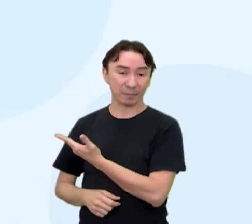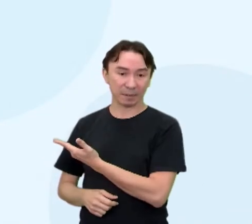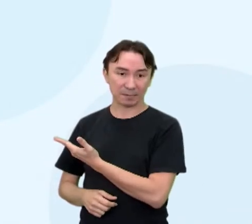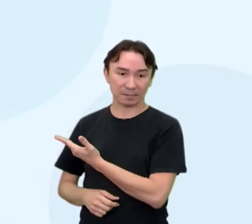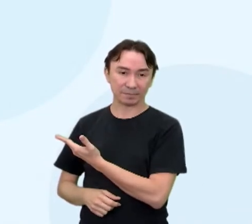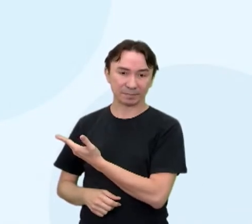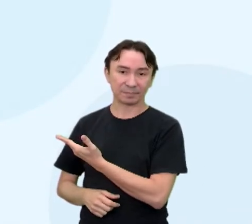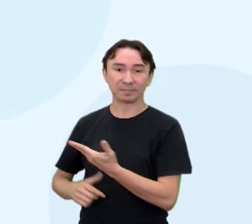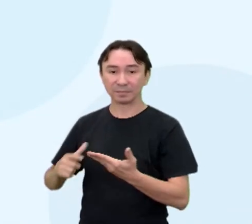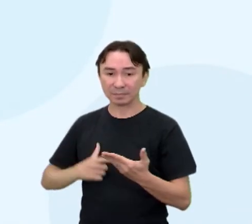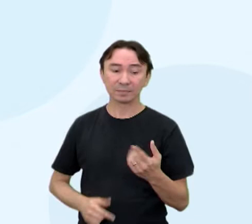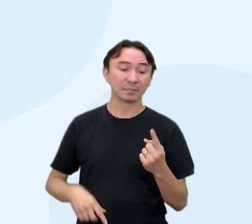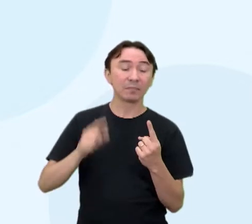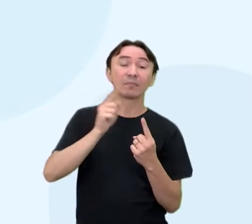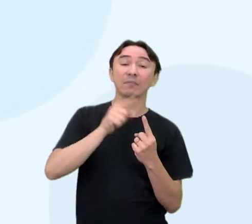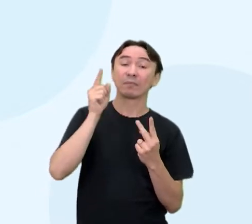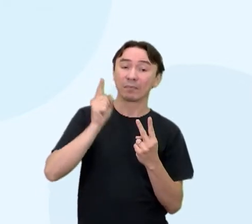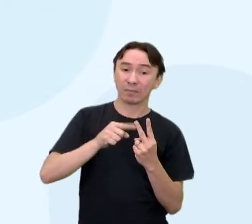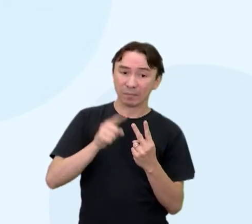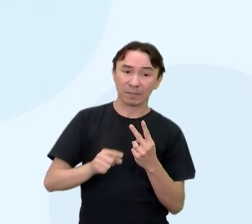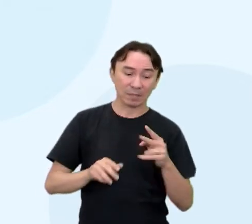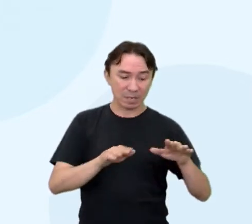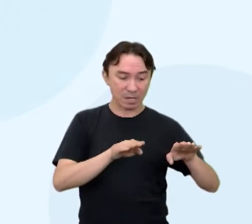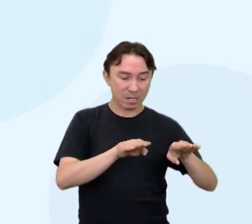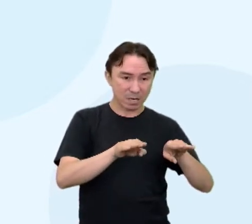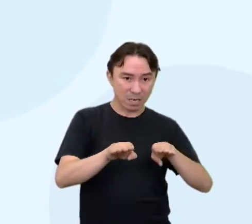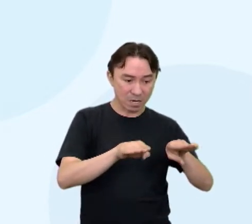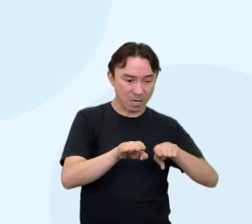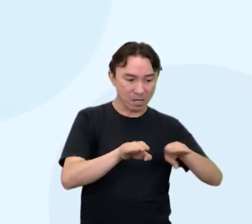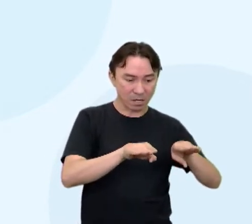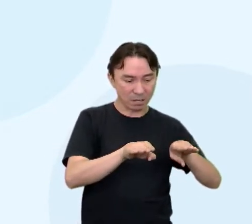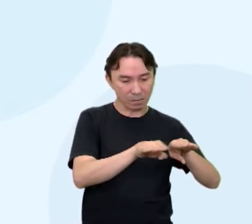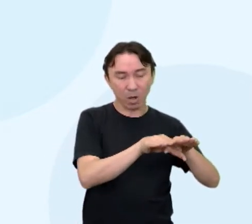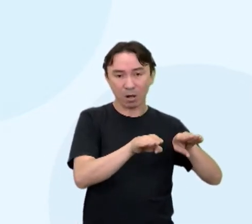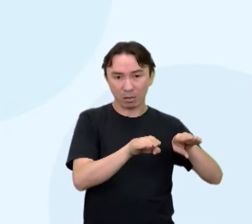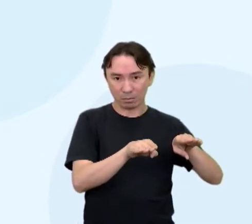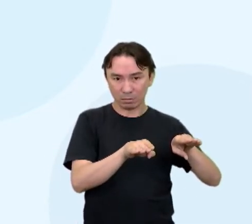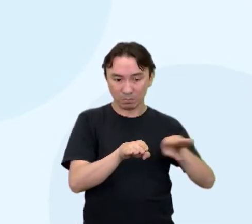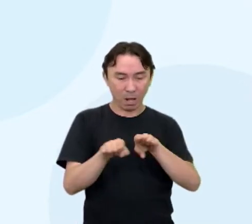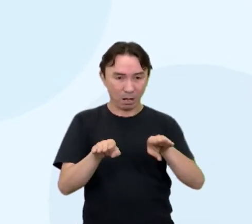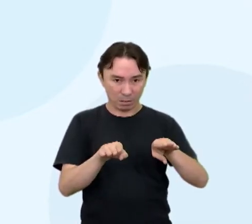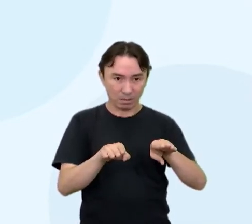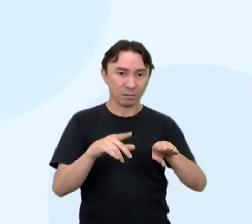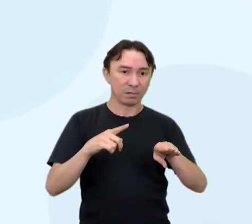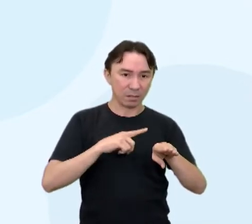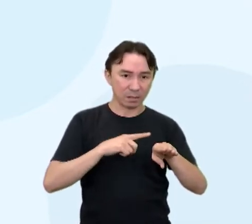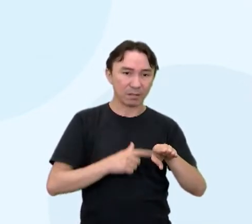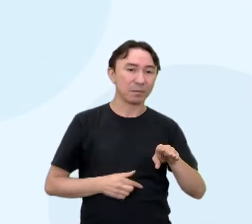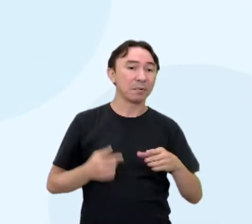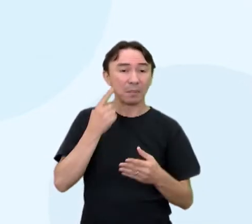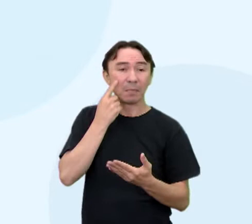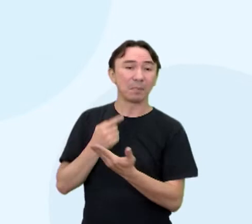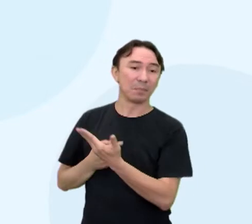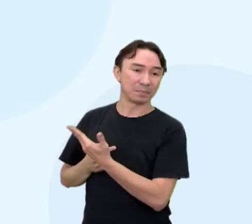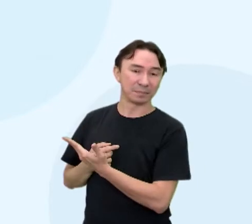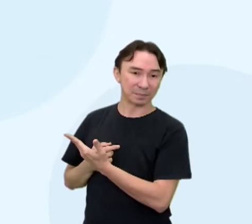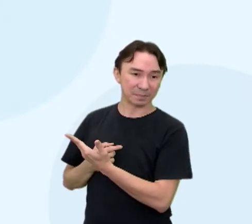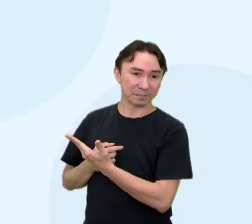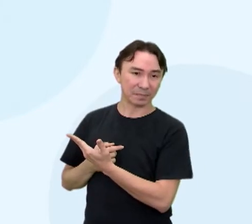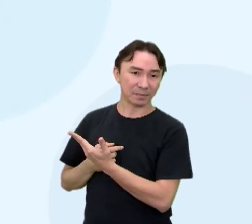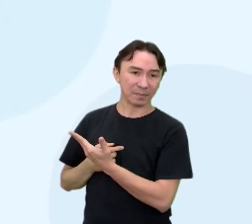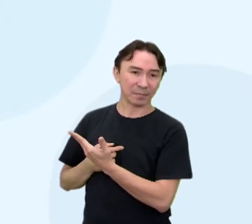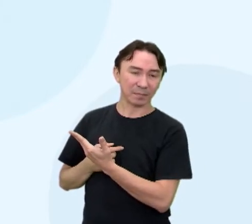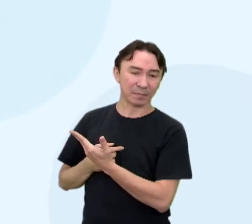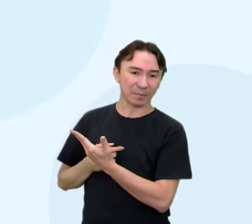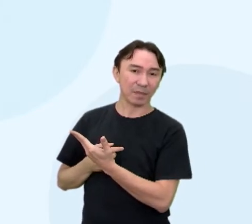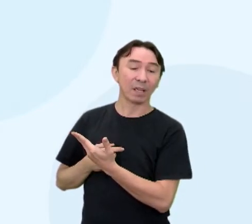dois processos aí por causa do movimento tectônico. O primeiro deles é a orogênese, né? Aí trouxe as imagens para vocês, né? Ele